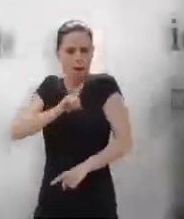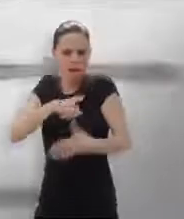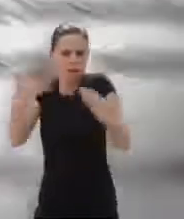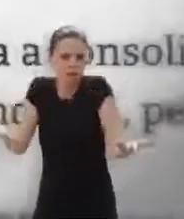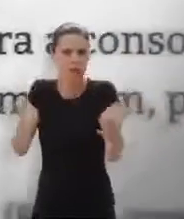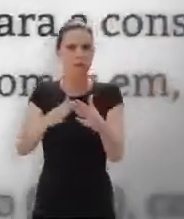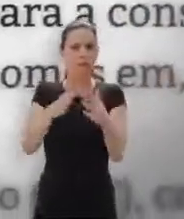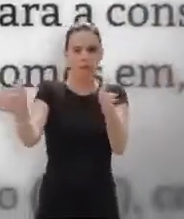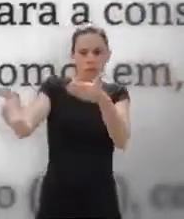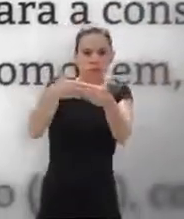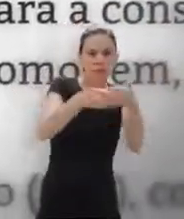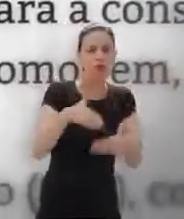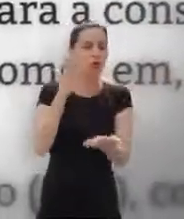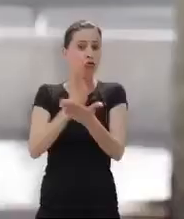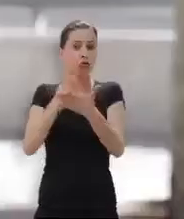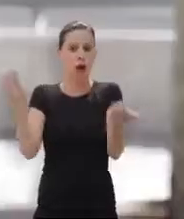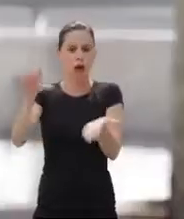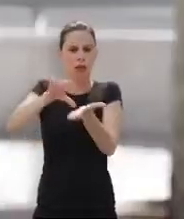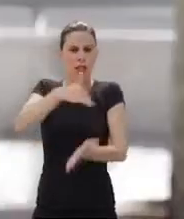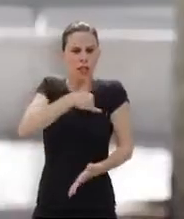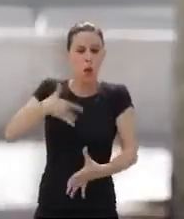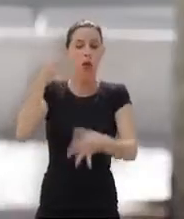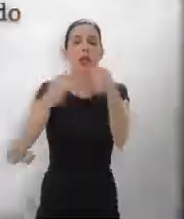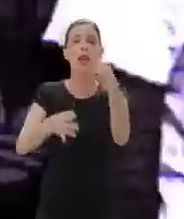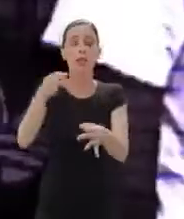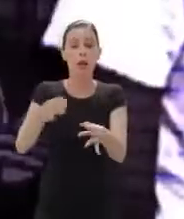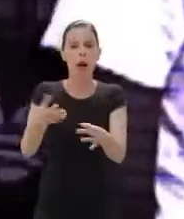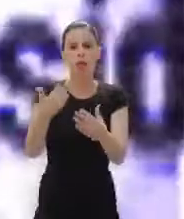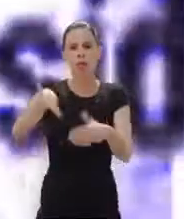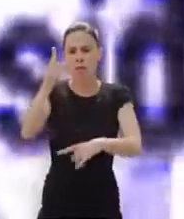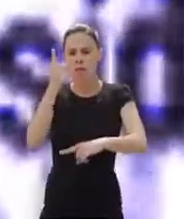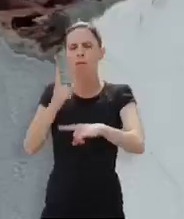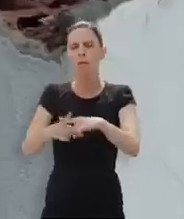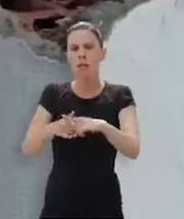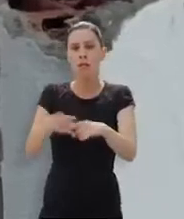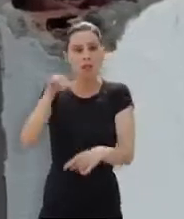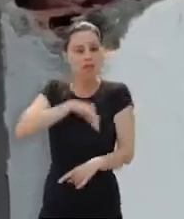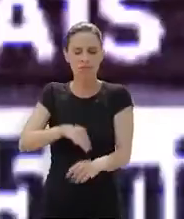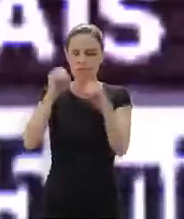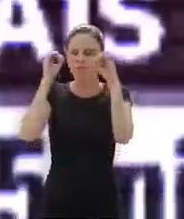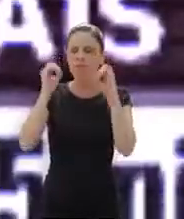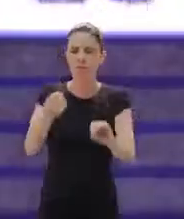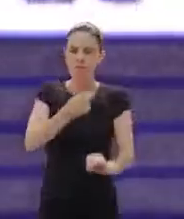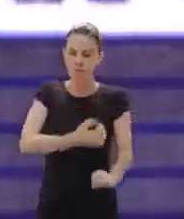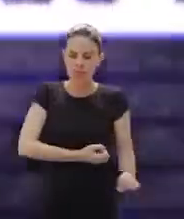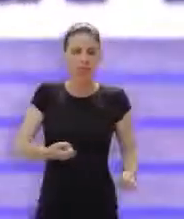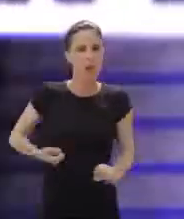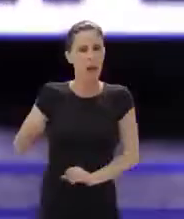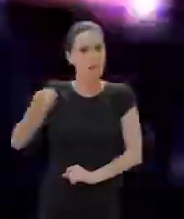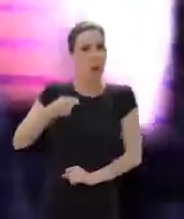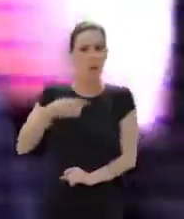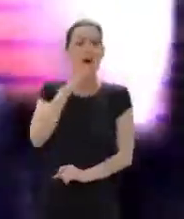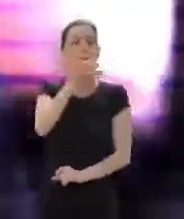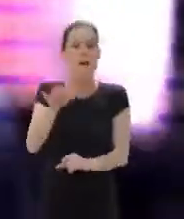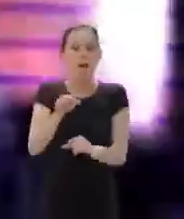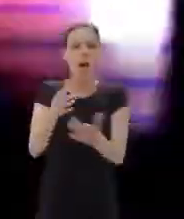privatizações credenciamento de centros de saúde mais de metade deixaram de receber o subsídio de desemprego